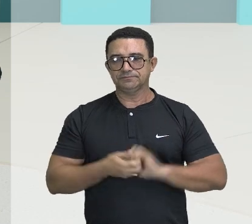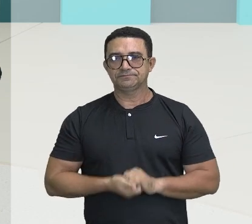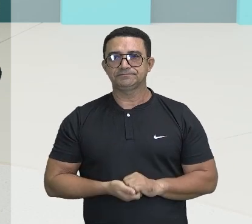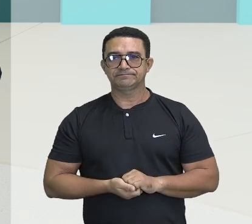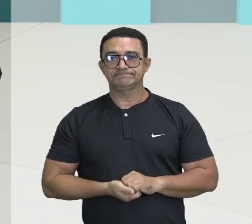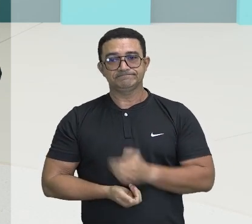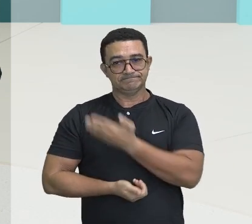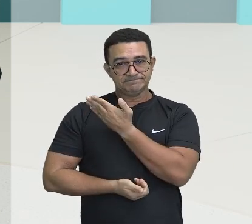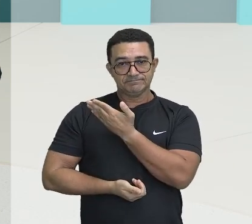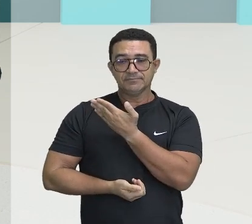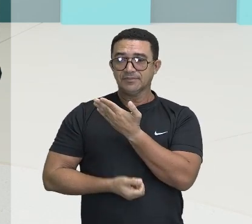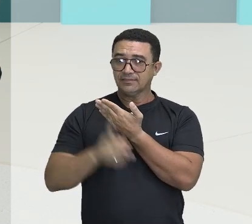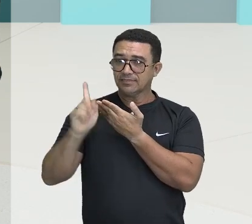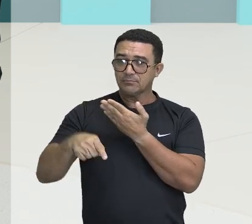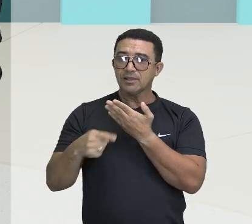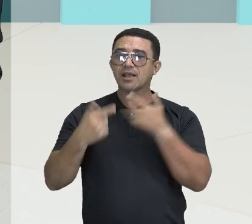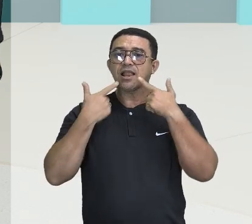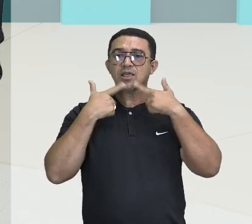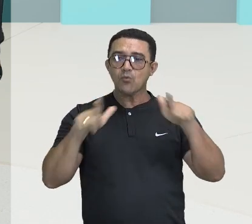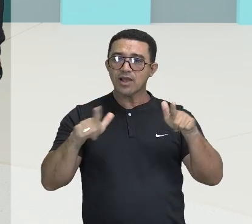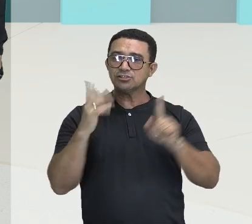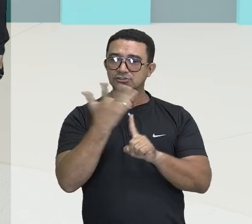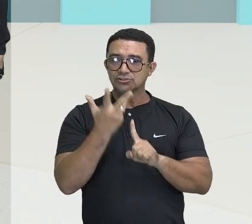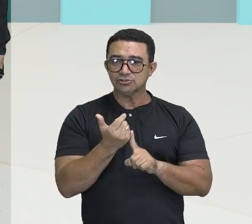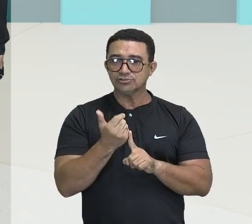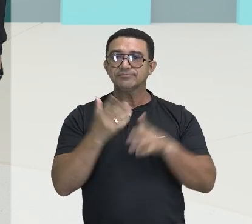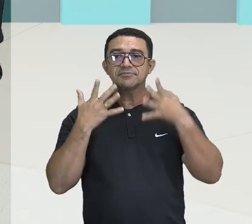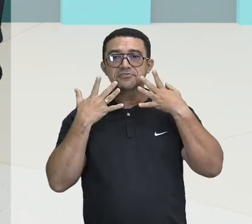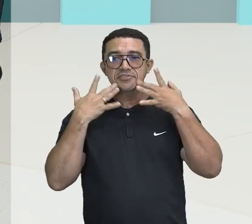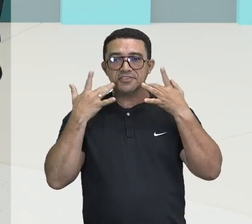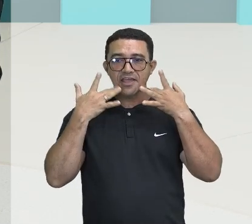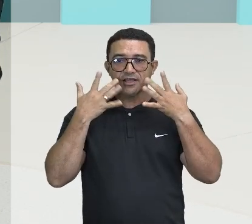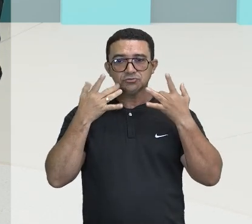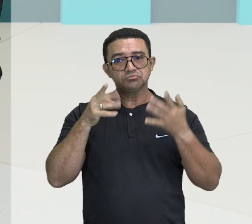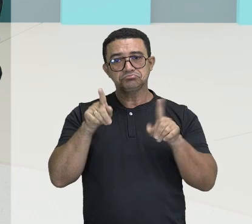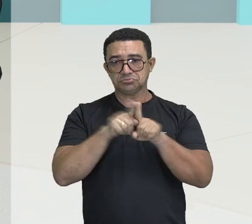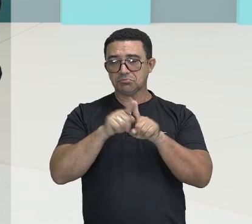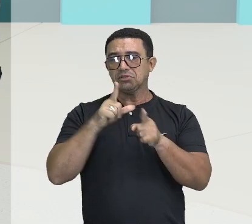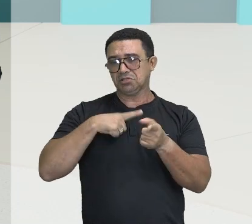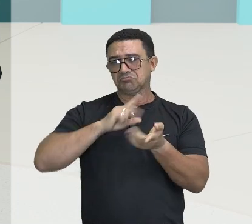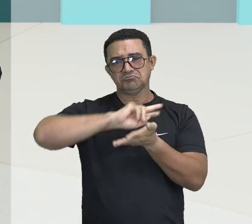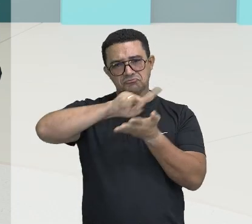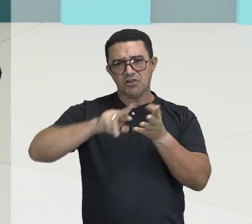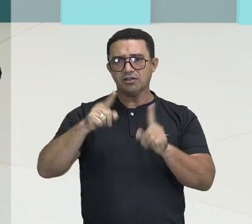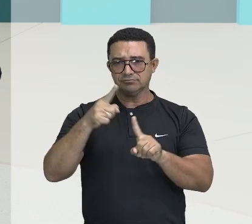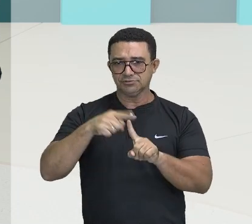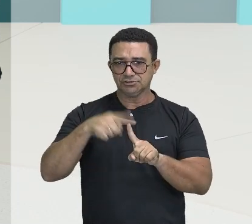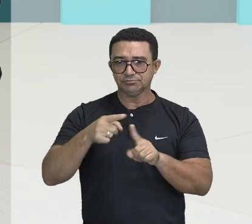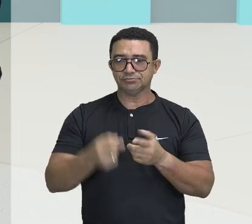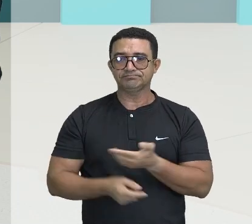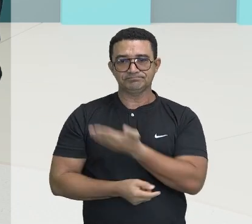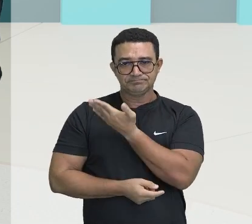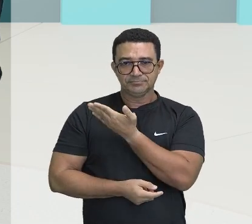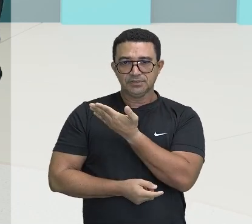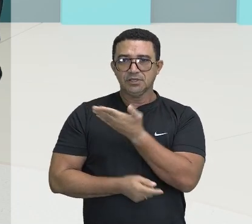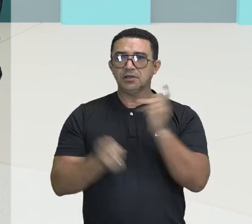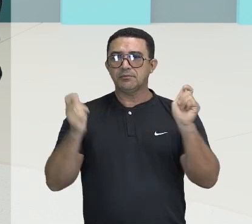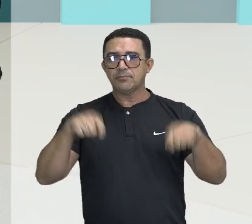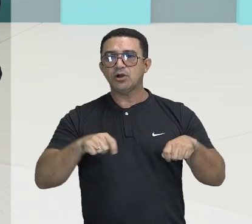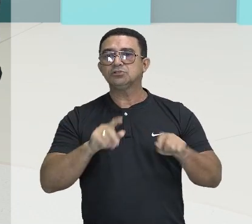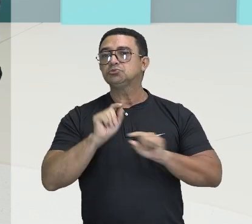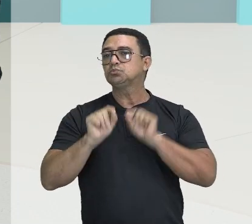o teatro, a linguagem do teatro, que também existe vários gêneros teatrais. Aqui a gente pode